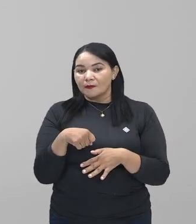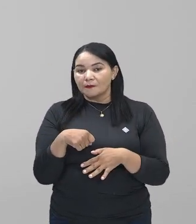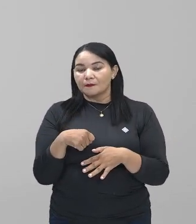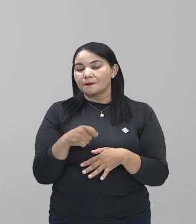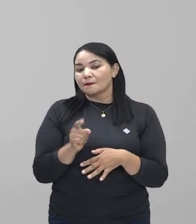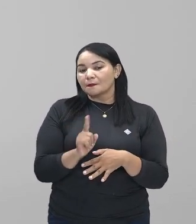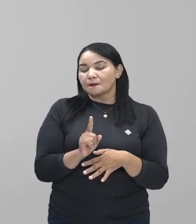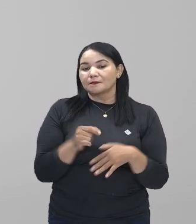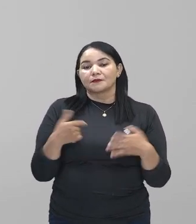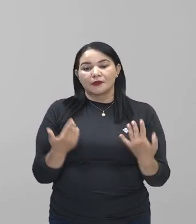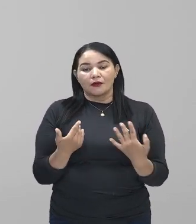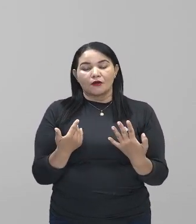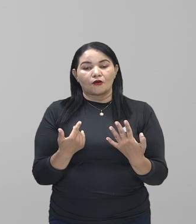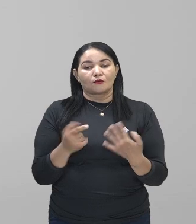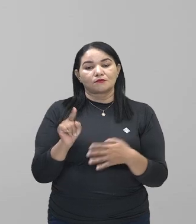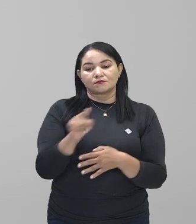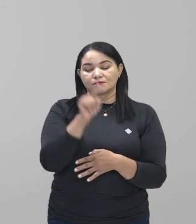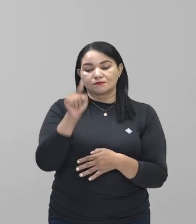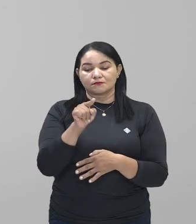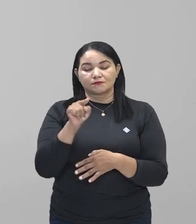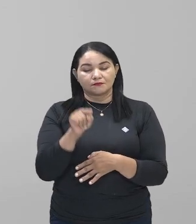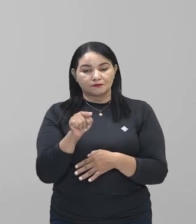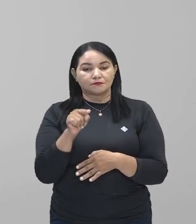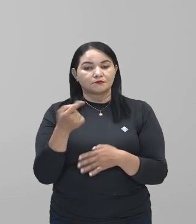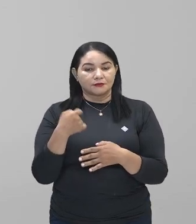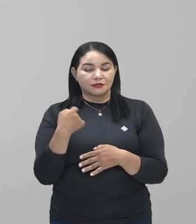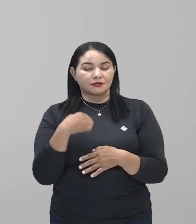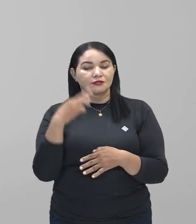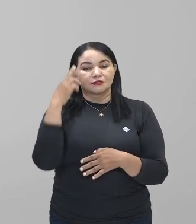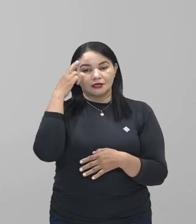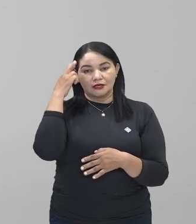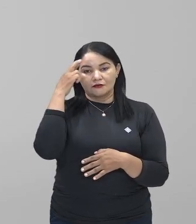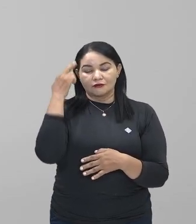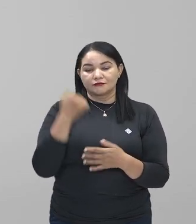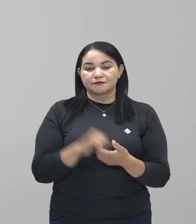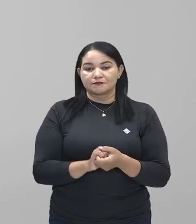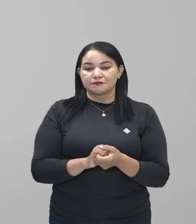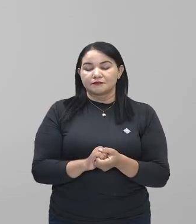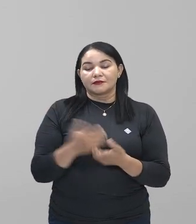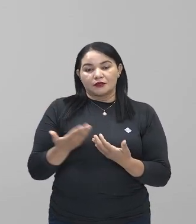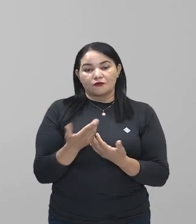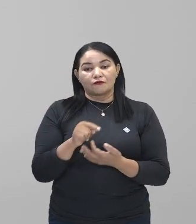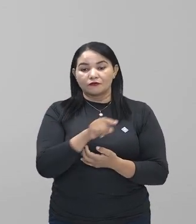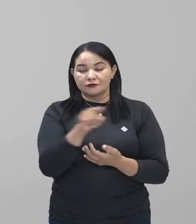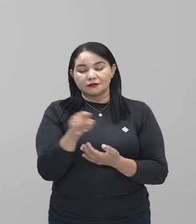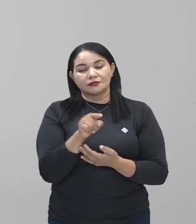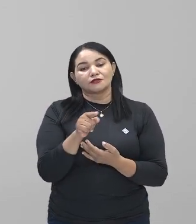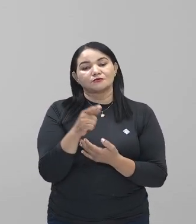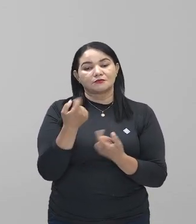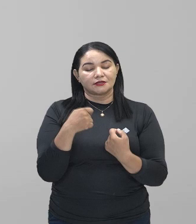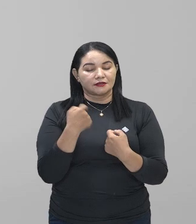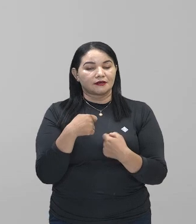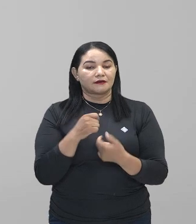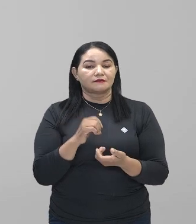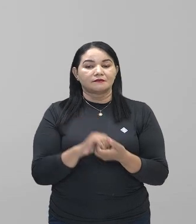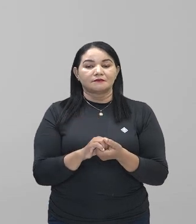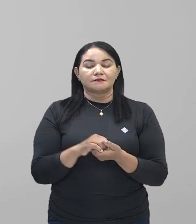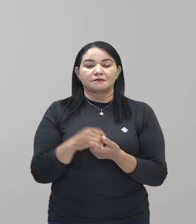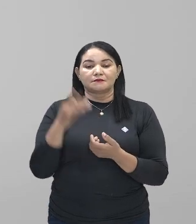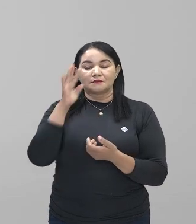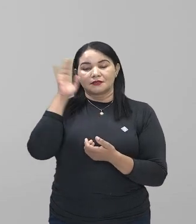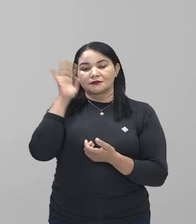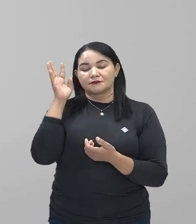são questões aí que a gente tem que refletir, né? Eu estou jogando para vocês para a gente pensar, para problematizar a questão mesmo.